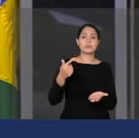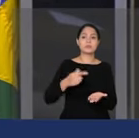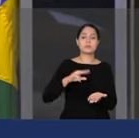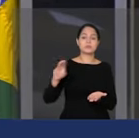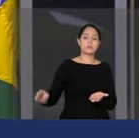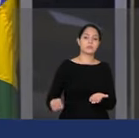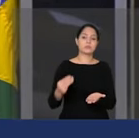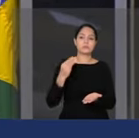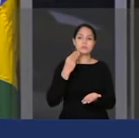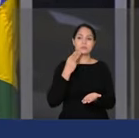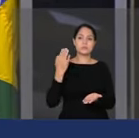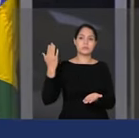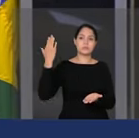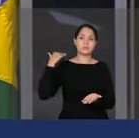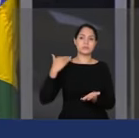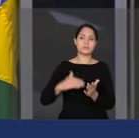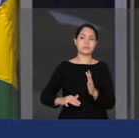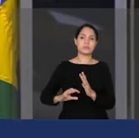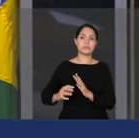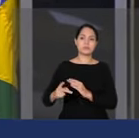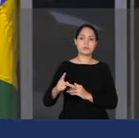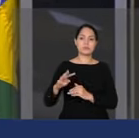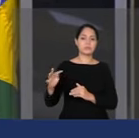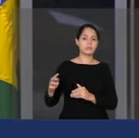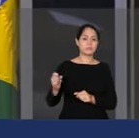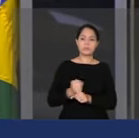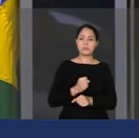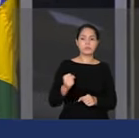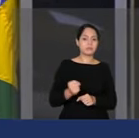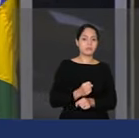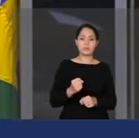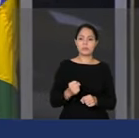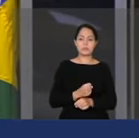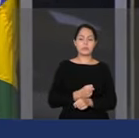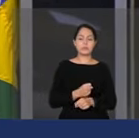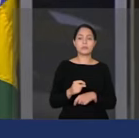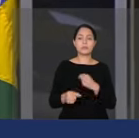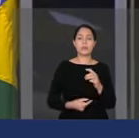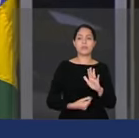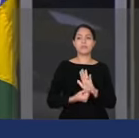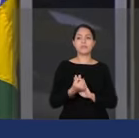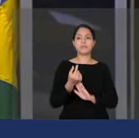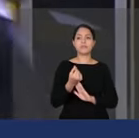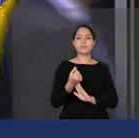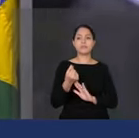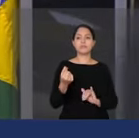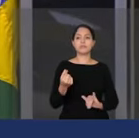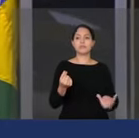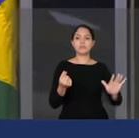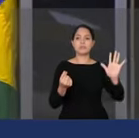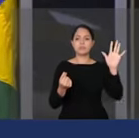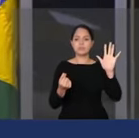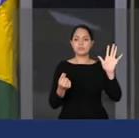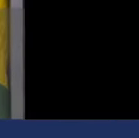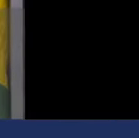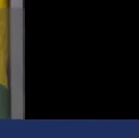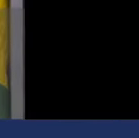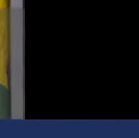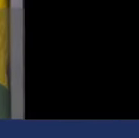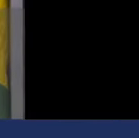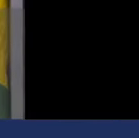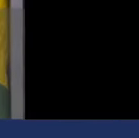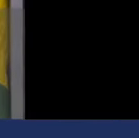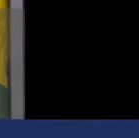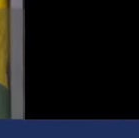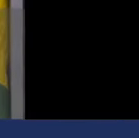obras inacabadas. Sem atualização monetária, sobrepreço de quase 4 bilhões. Só o Comperge,